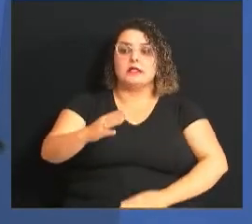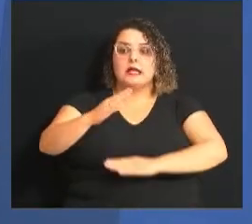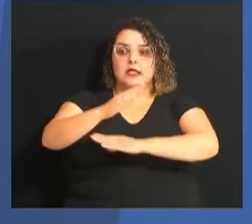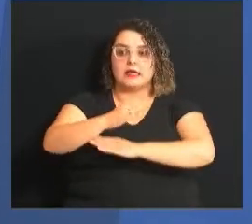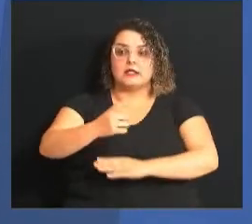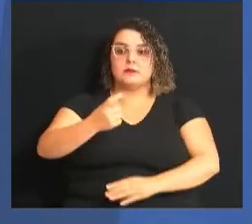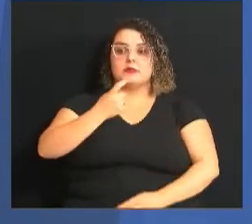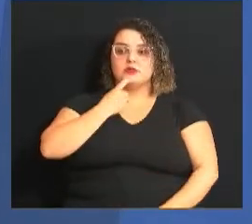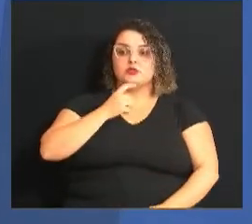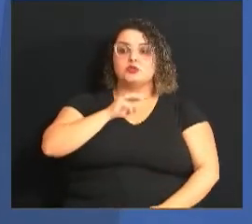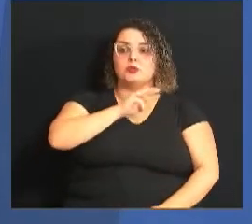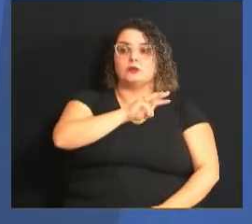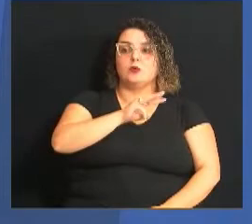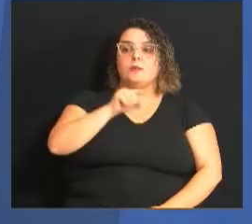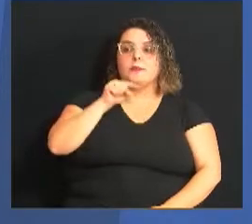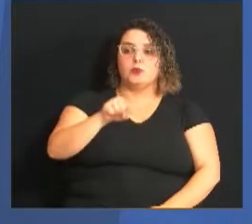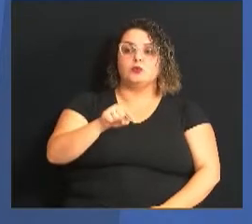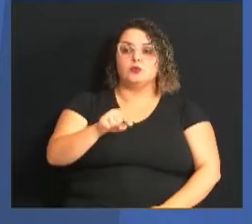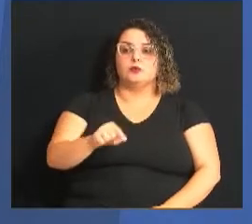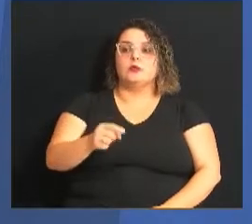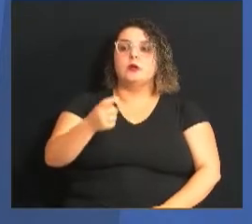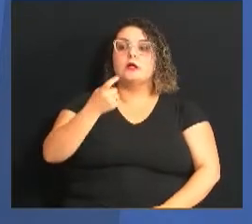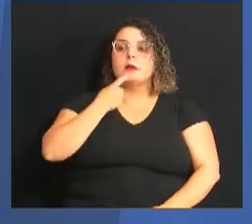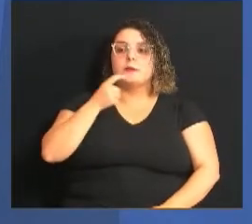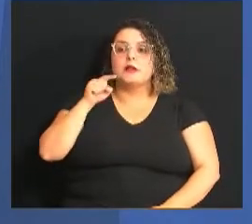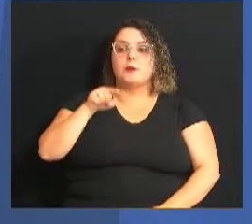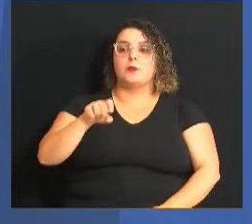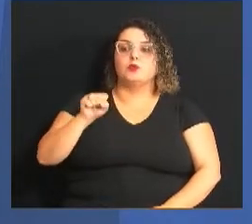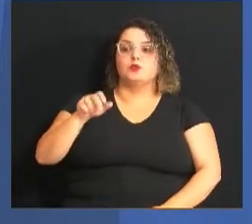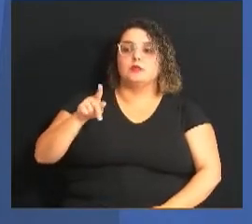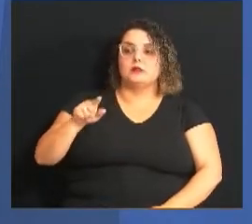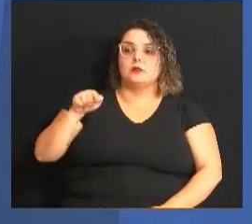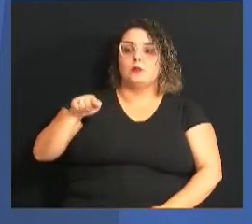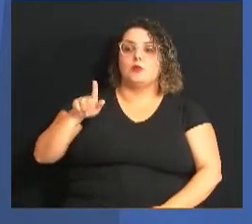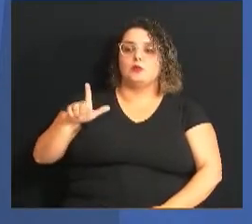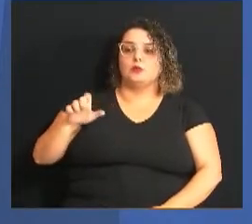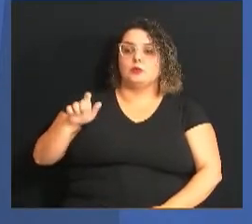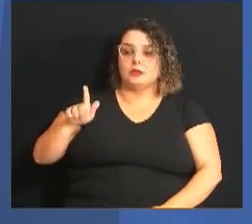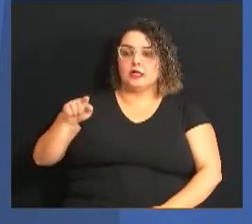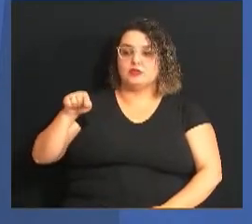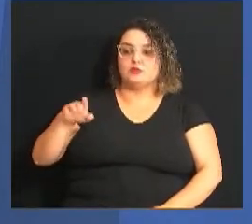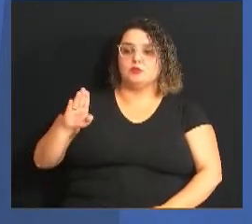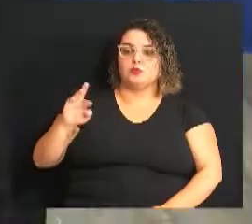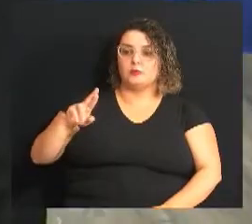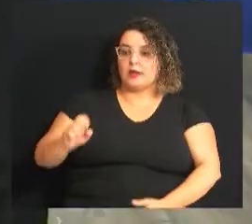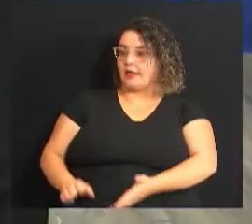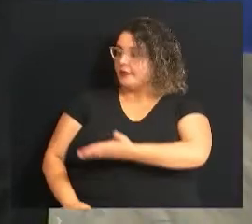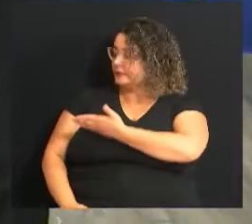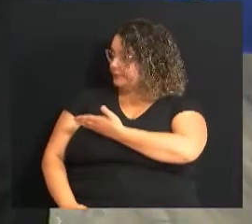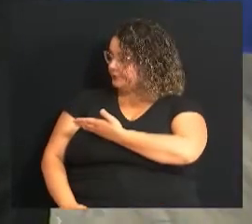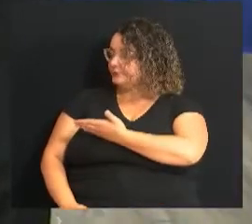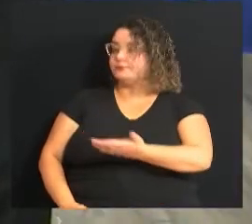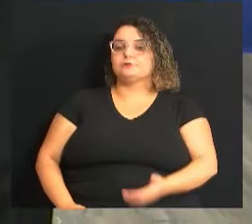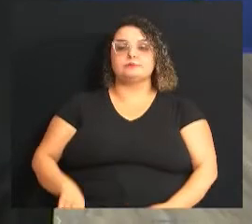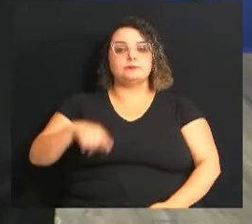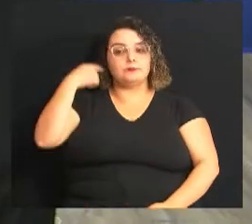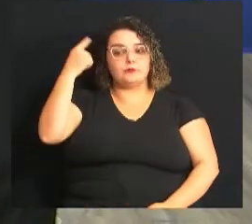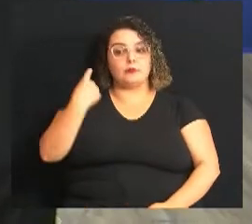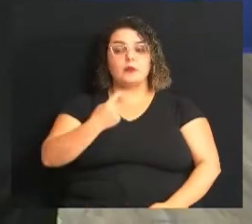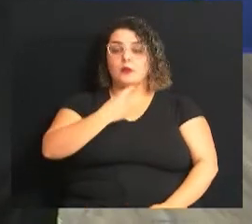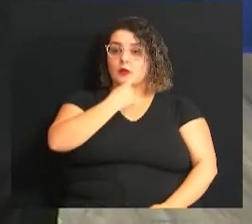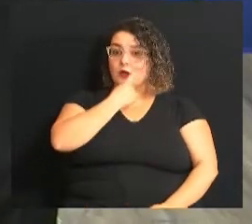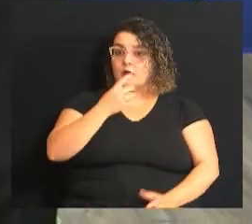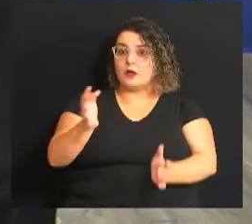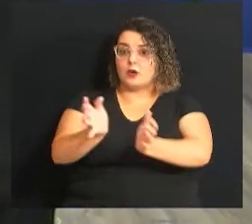www.campinas.sp.leg.br. Agora, Mirna Abreu, a Comissão Especial de